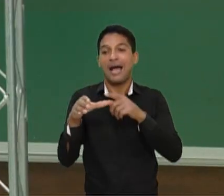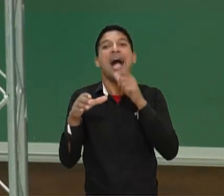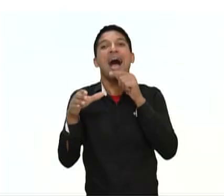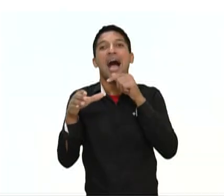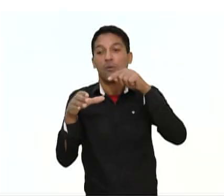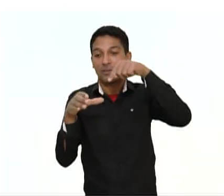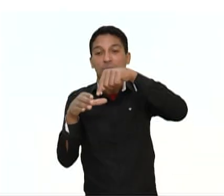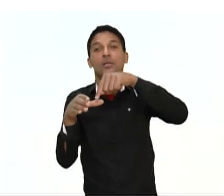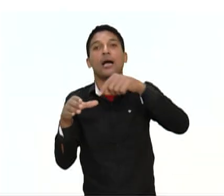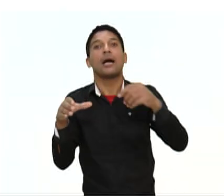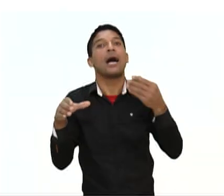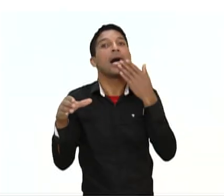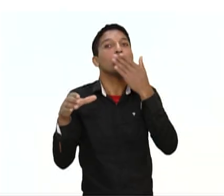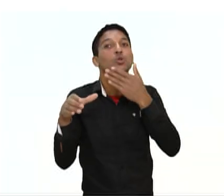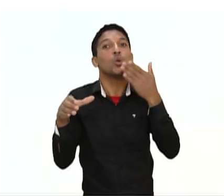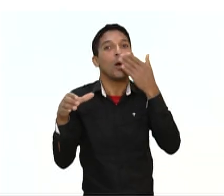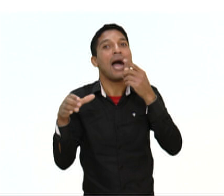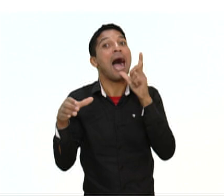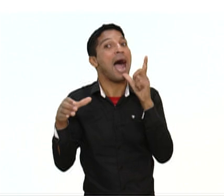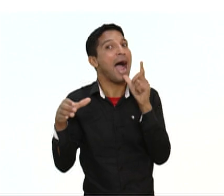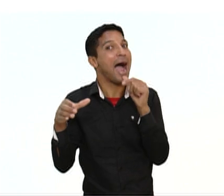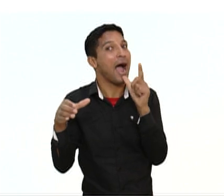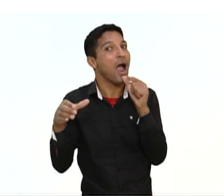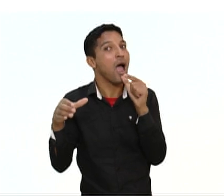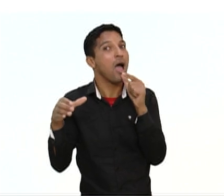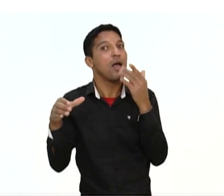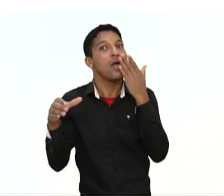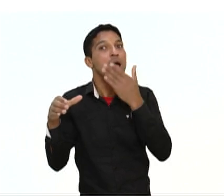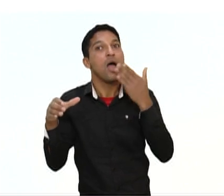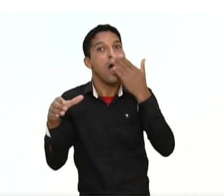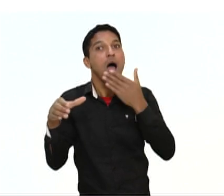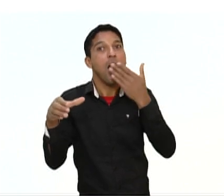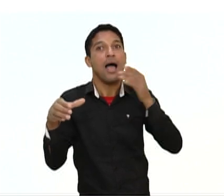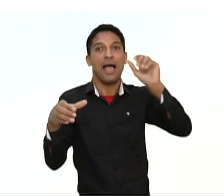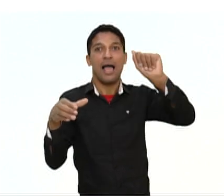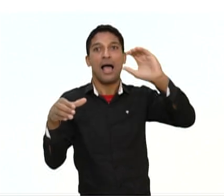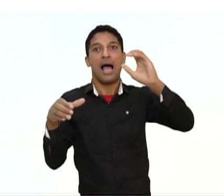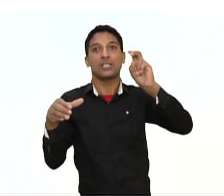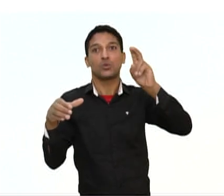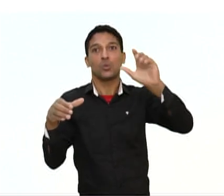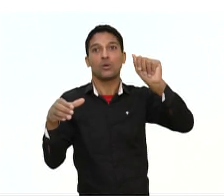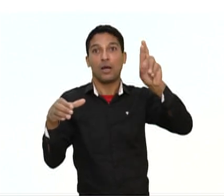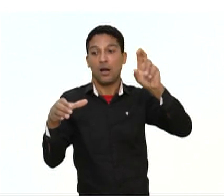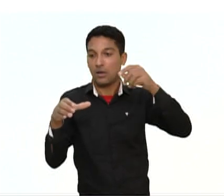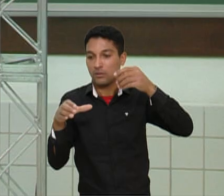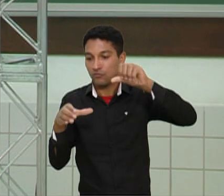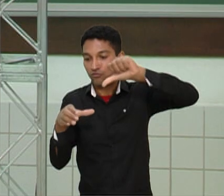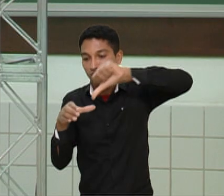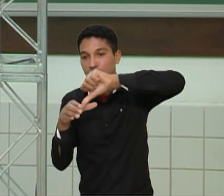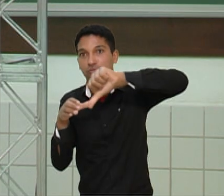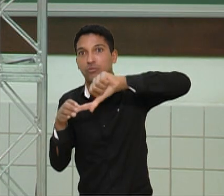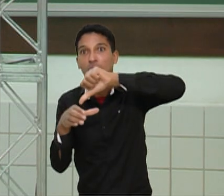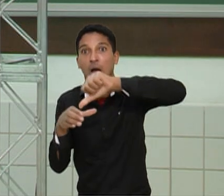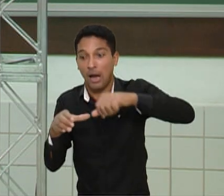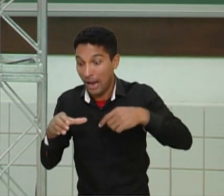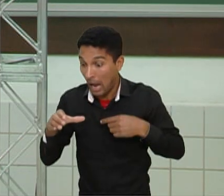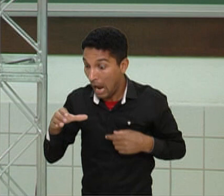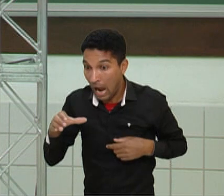o açúcar. Aí ao colocar ali açúcar, ele todo empolgado foi lá, olhou e